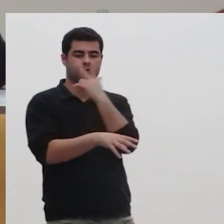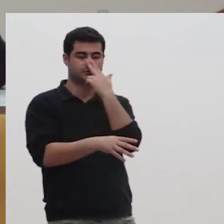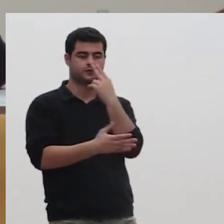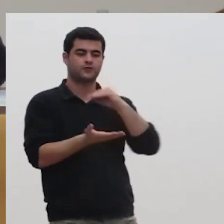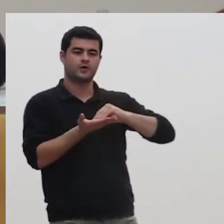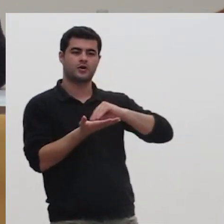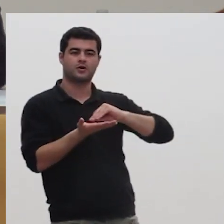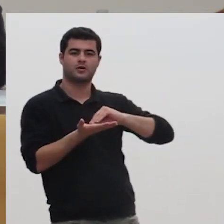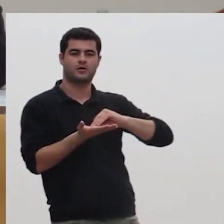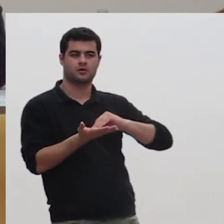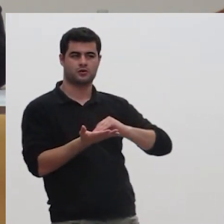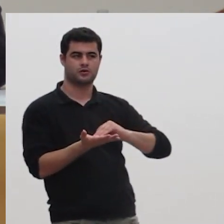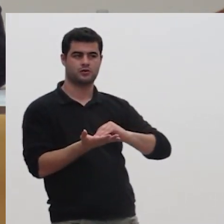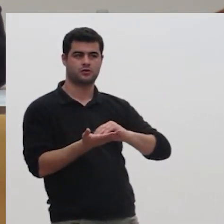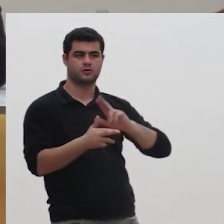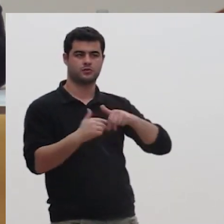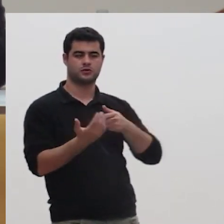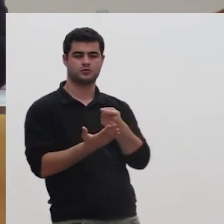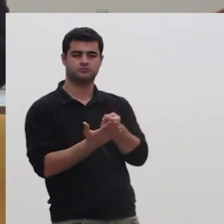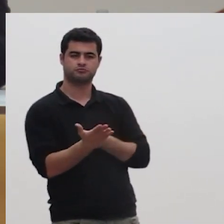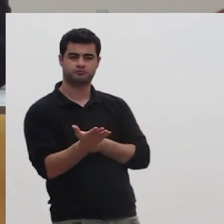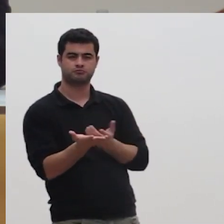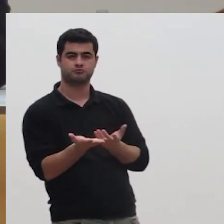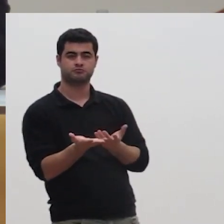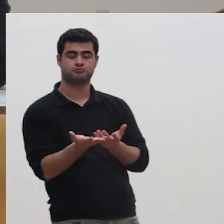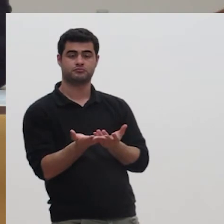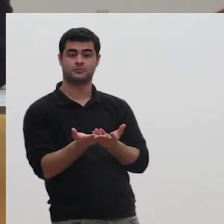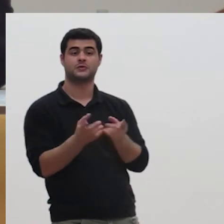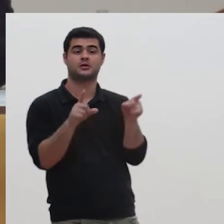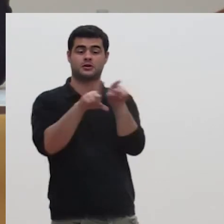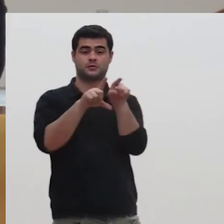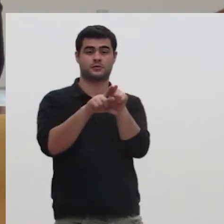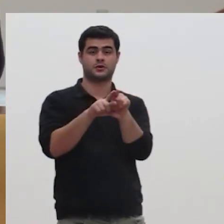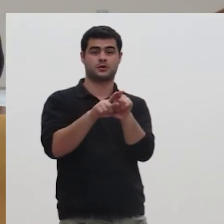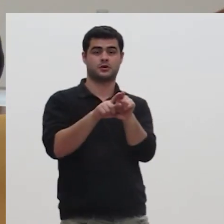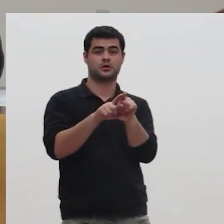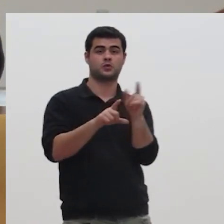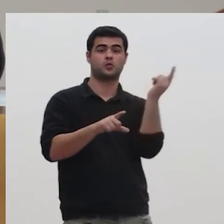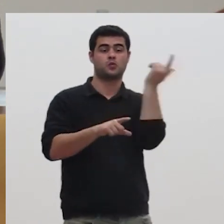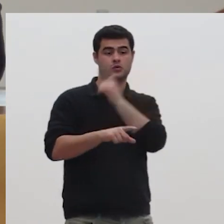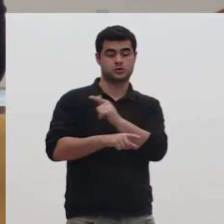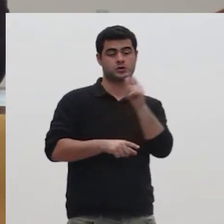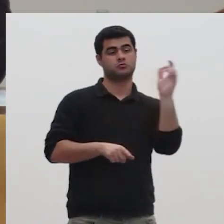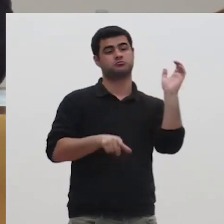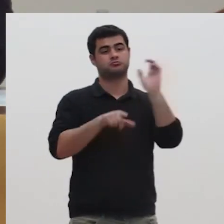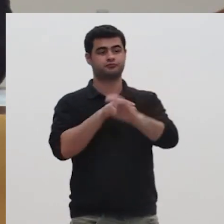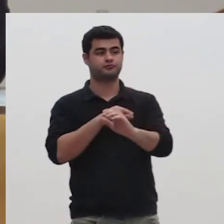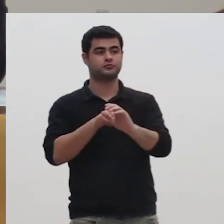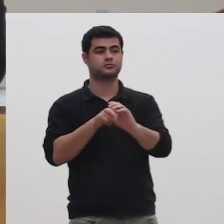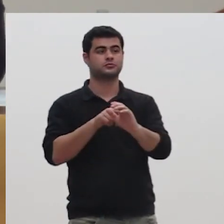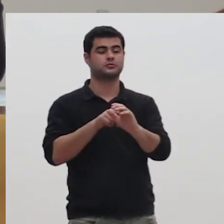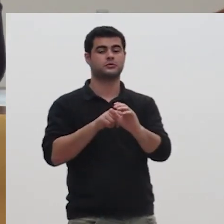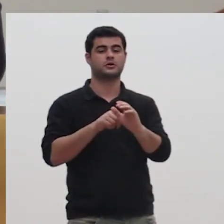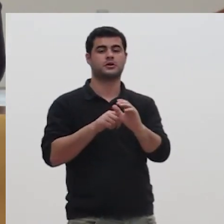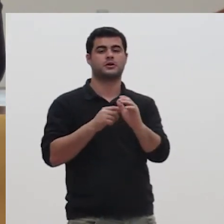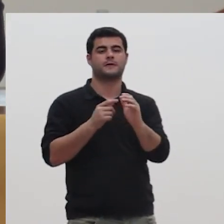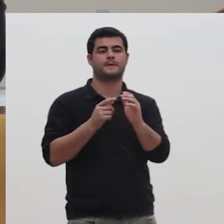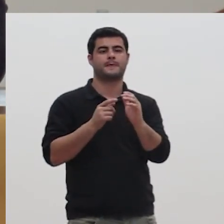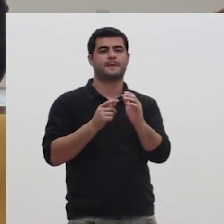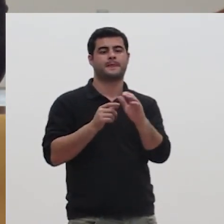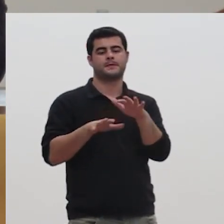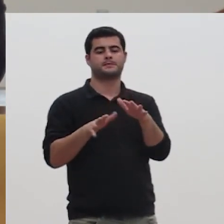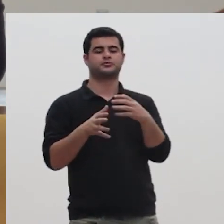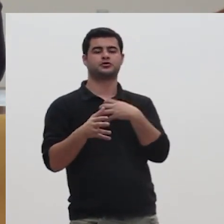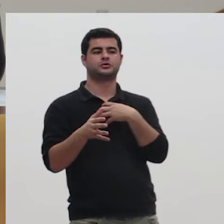tem muita capacidade ociosa dentro do HC. Também, na hora que ele fatura, até por não ter um prontuário eletrônico, ele fatura de uma